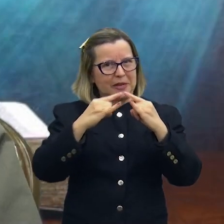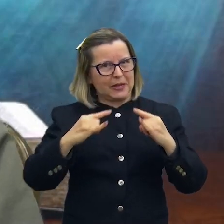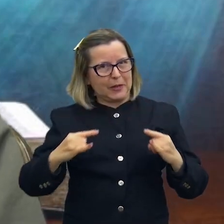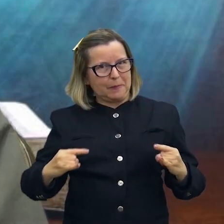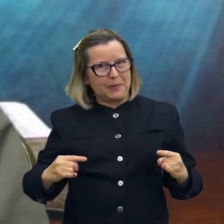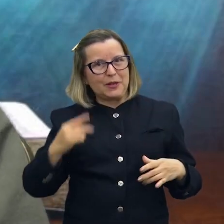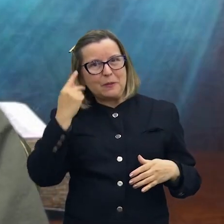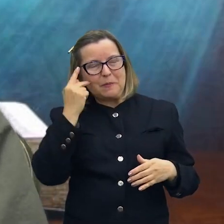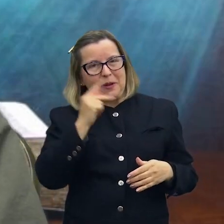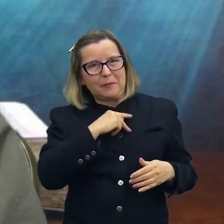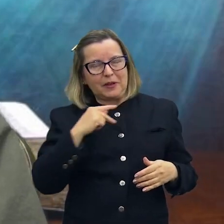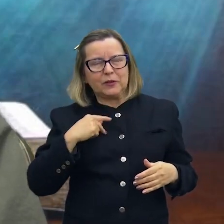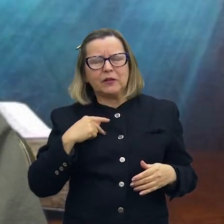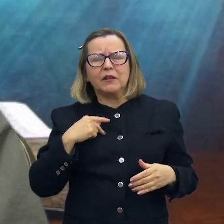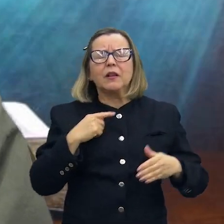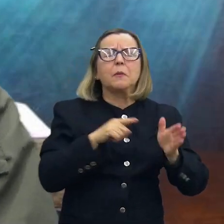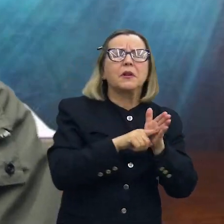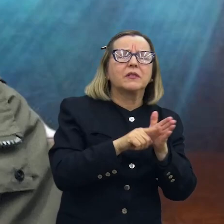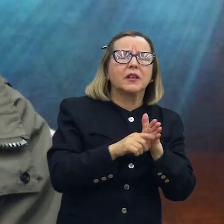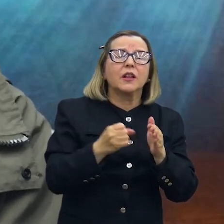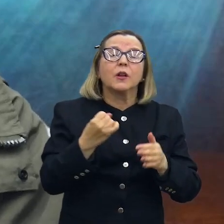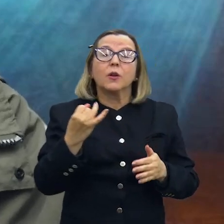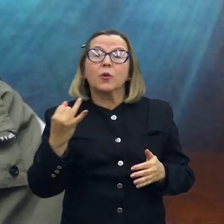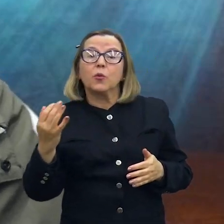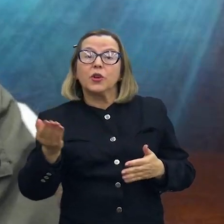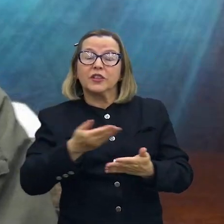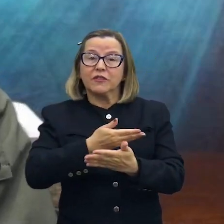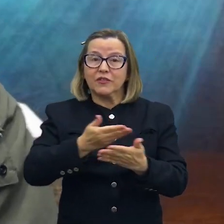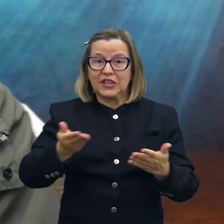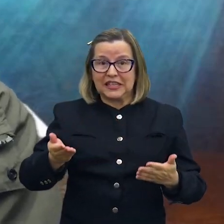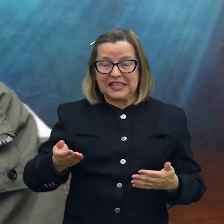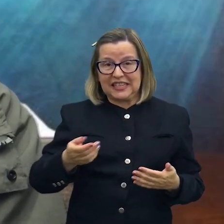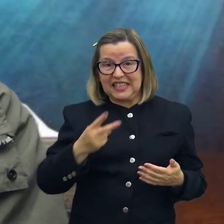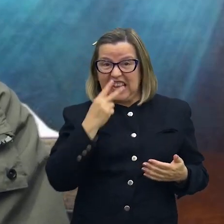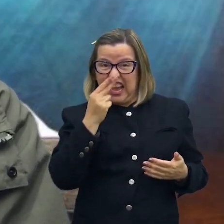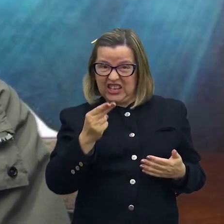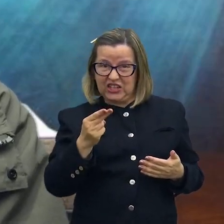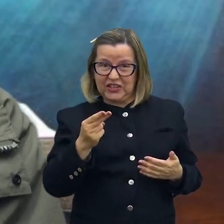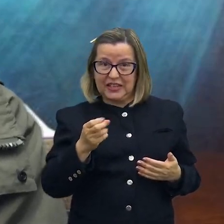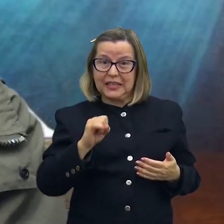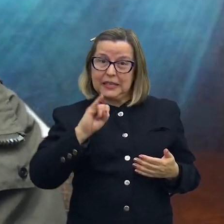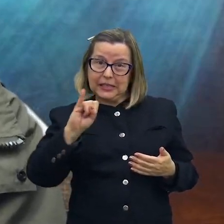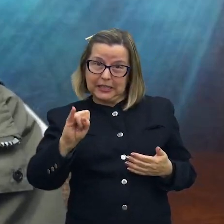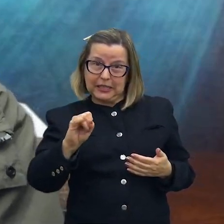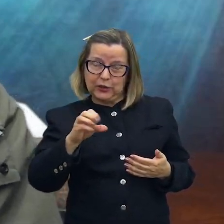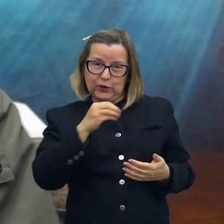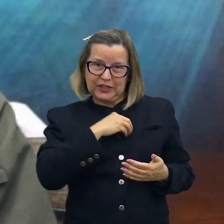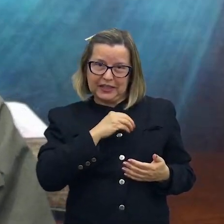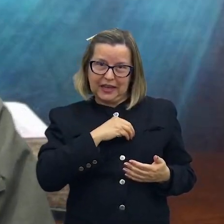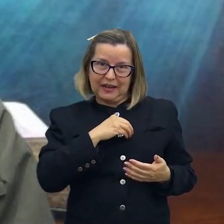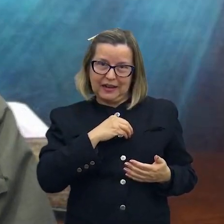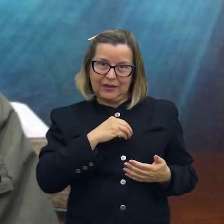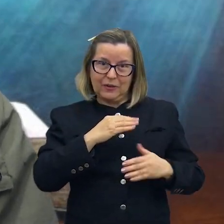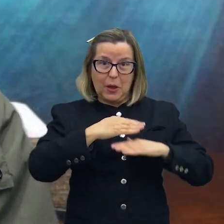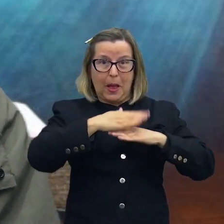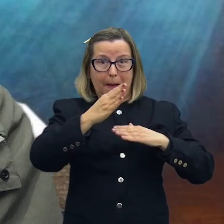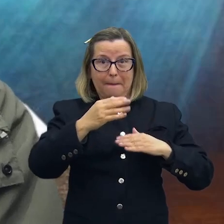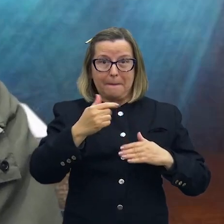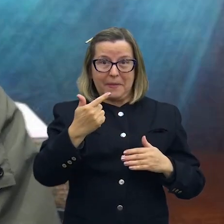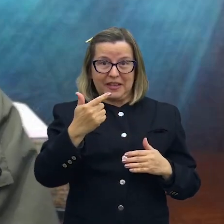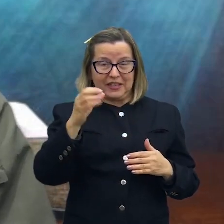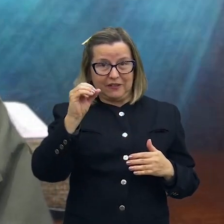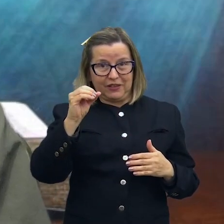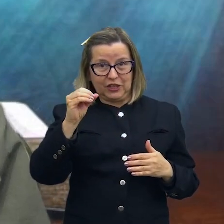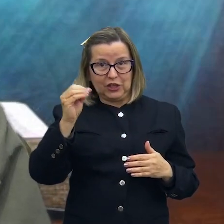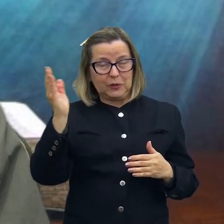finanças, eu perguntei a eles assim, quantos de vocês aí acreditam que se o salário de vocês aumentar 20%,